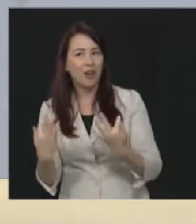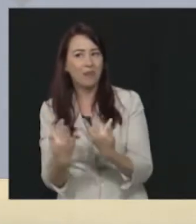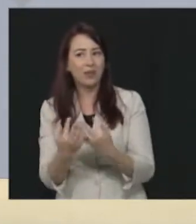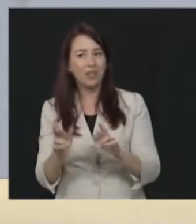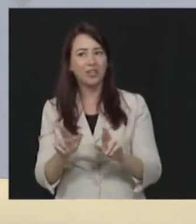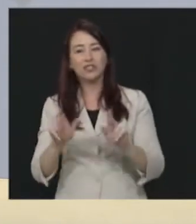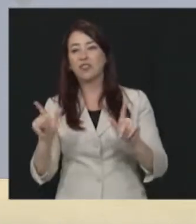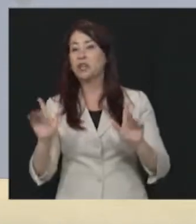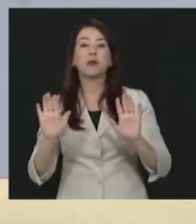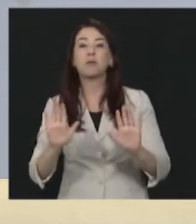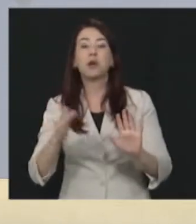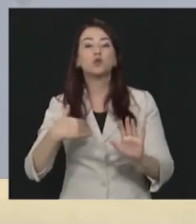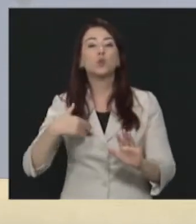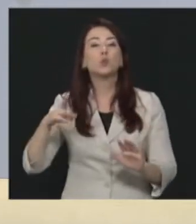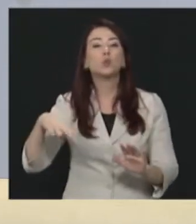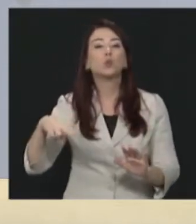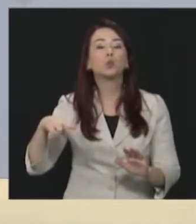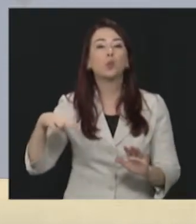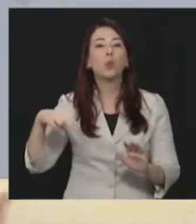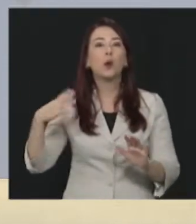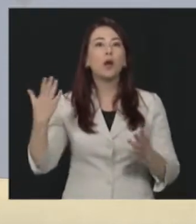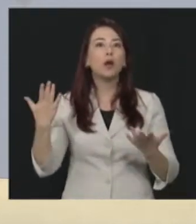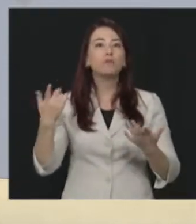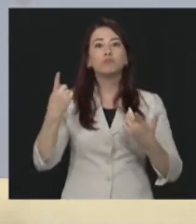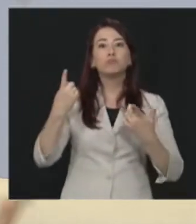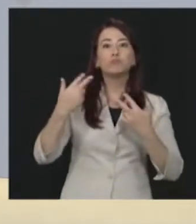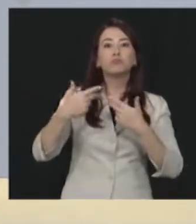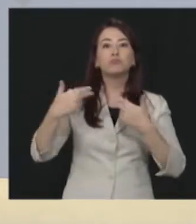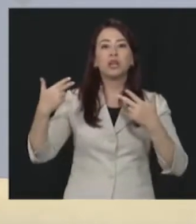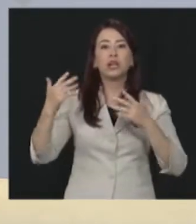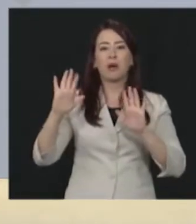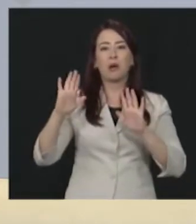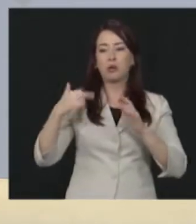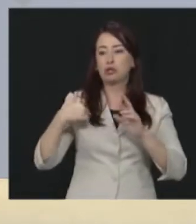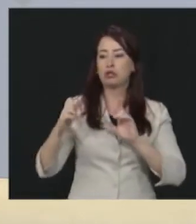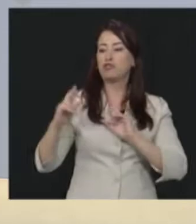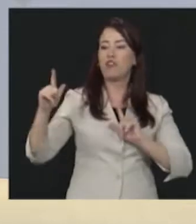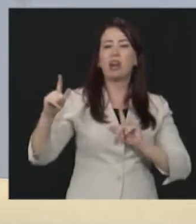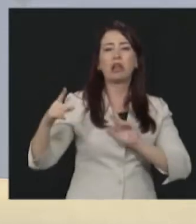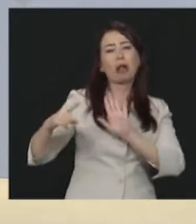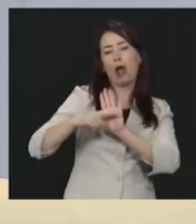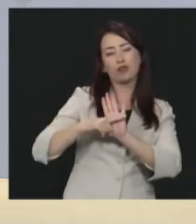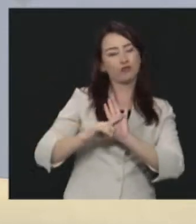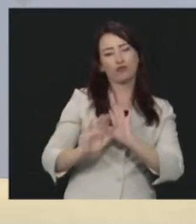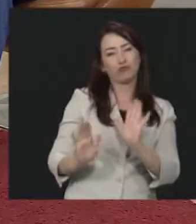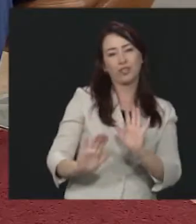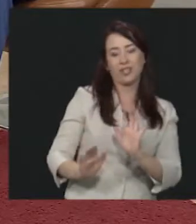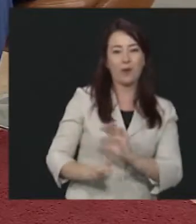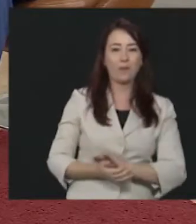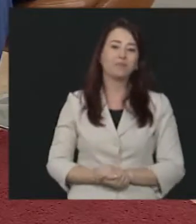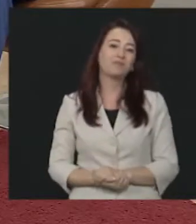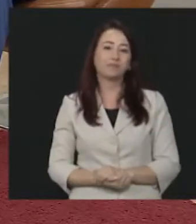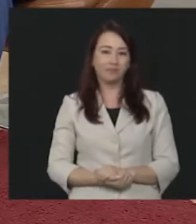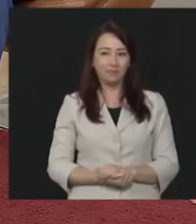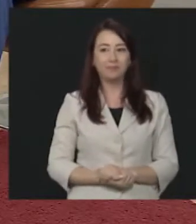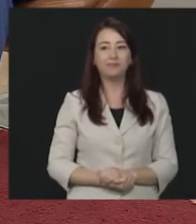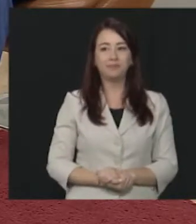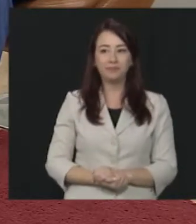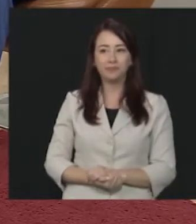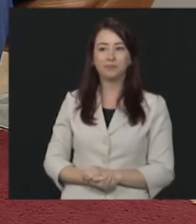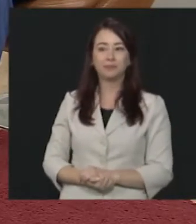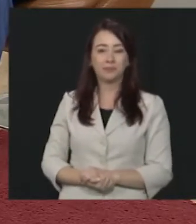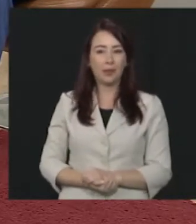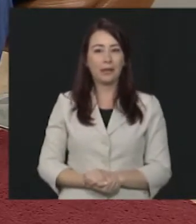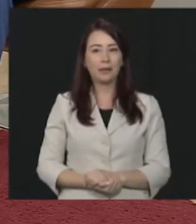assim, nunca, isso nunca foi algo de nos distinguir negativamente. Até há pouco tempo